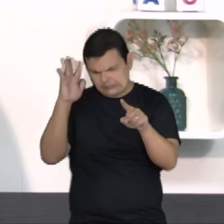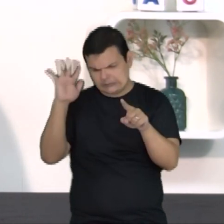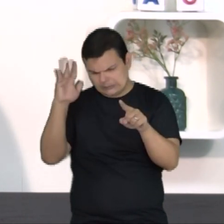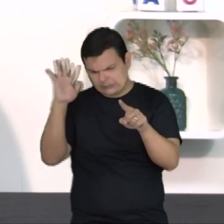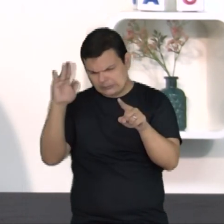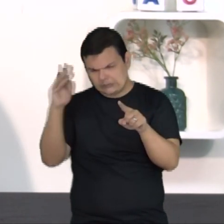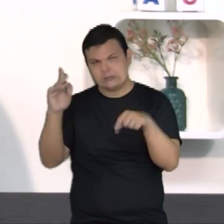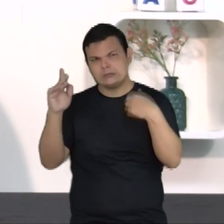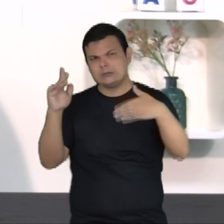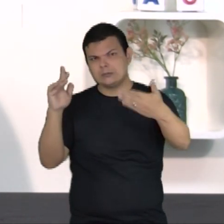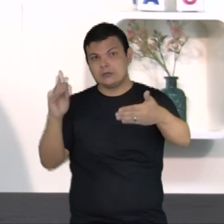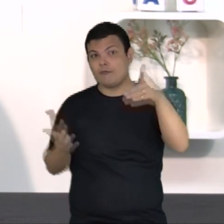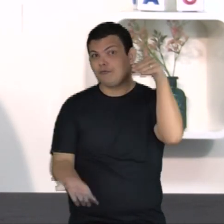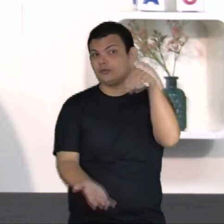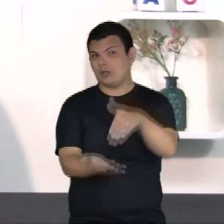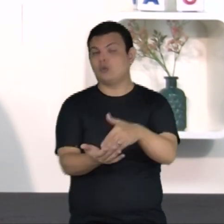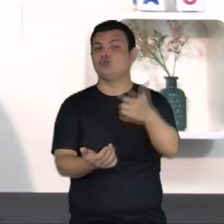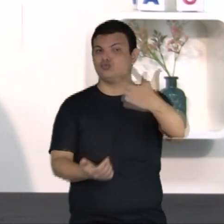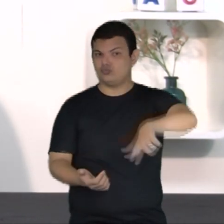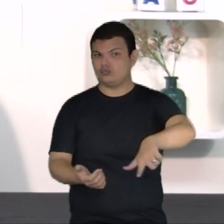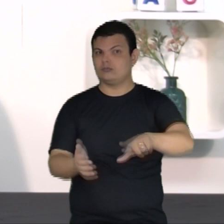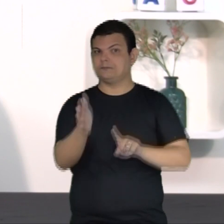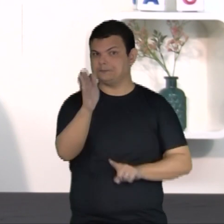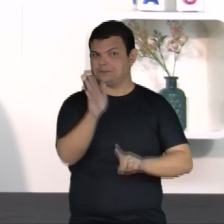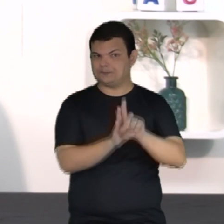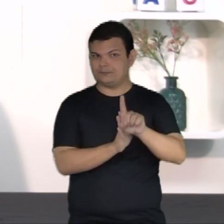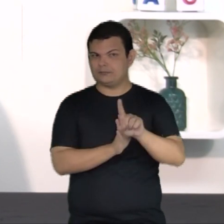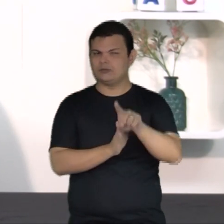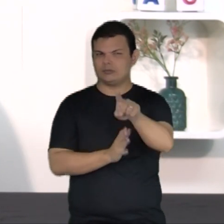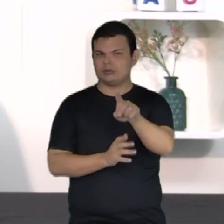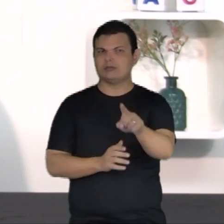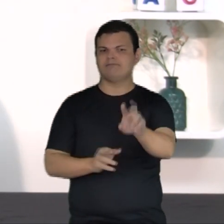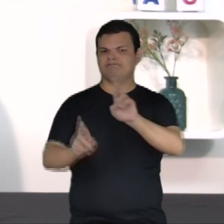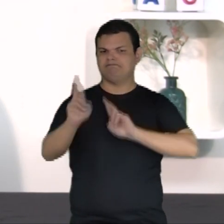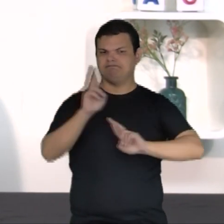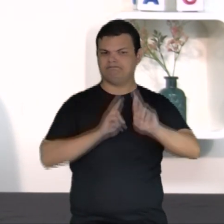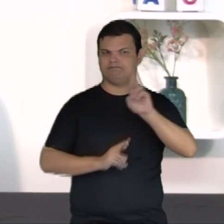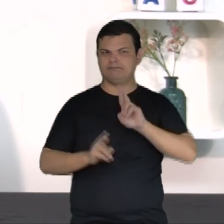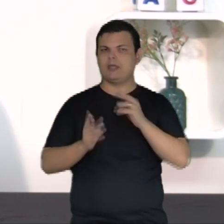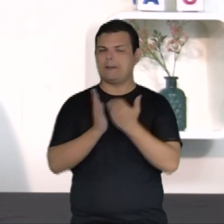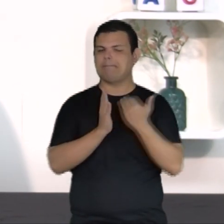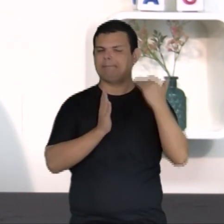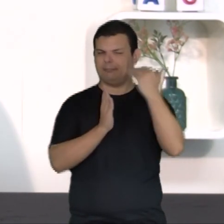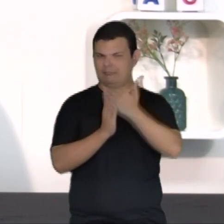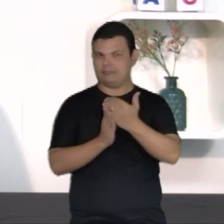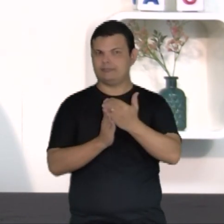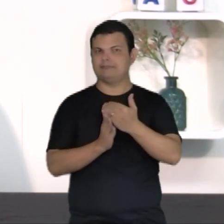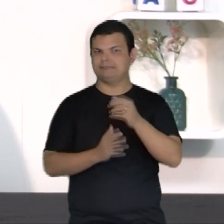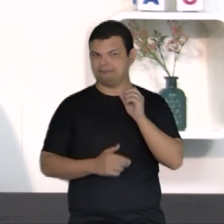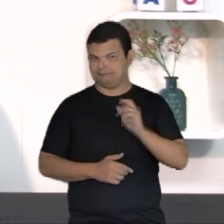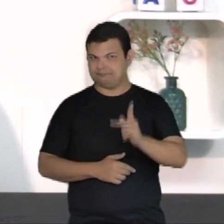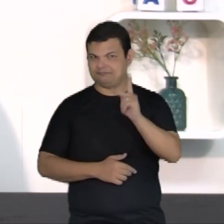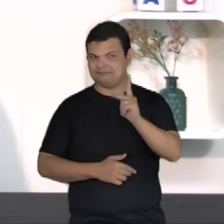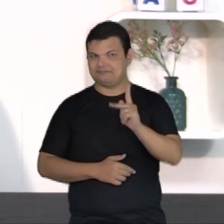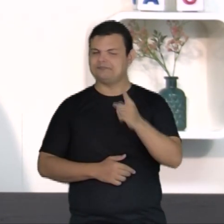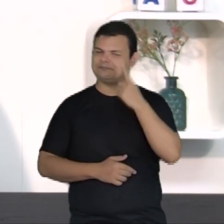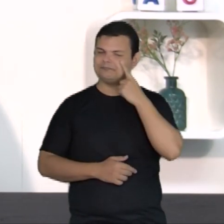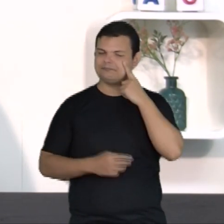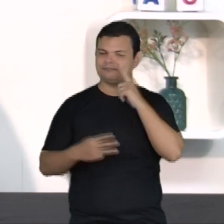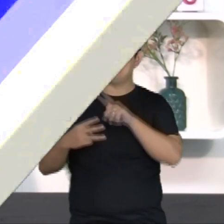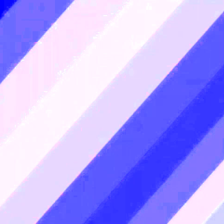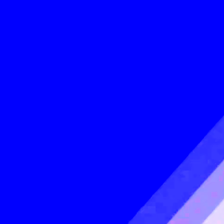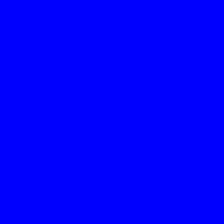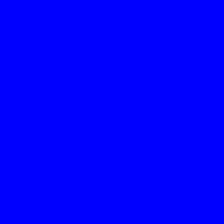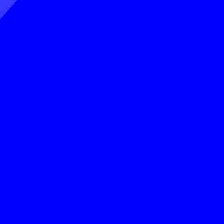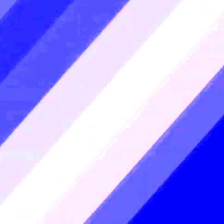durante a aula. E lá no finalzinho eu volto para comentar um pouco sobre elas, um pouco com vocês sobre essas 3 questões. Bora lá, me acompanhem